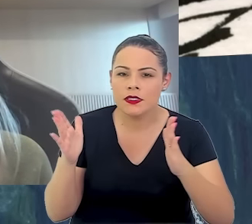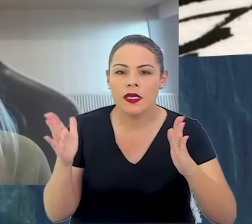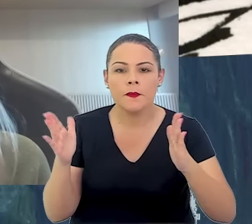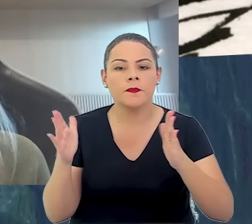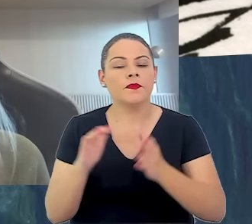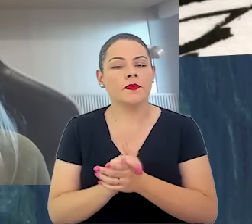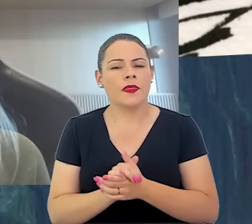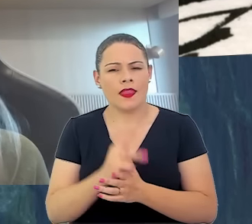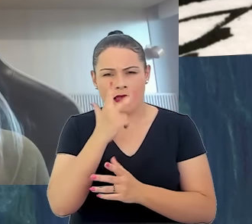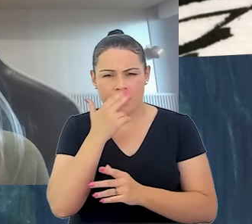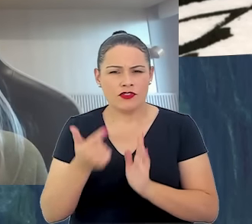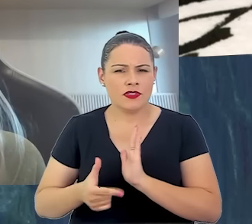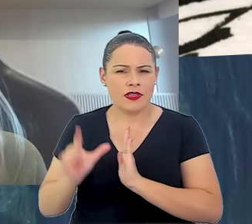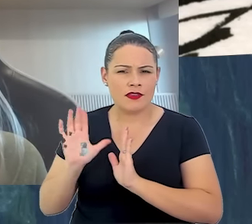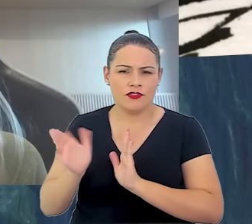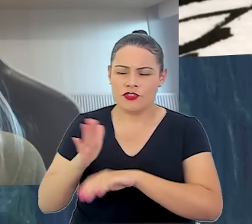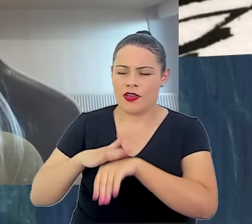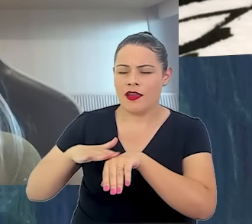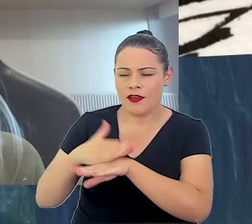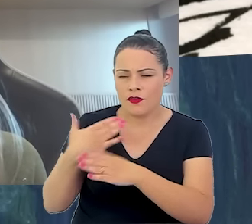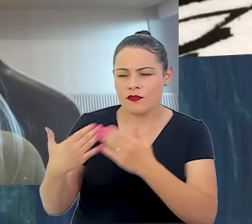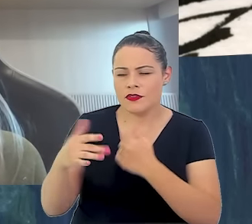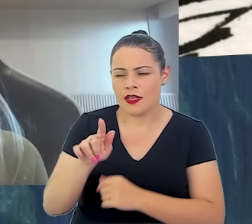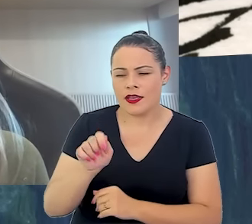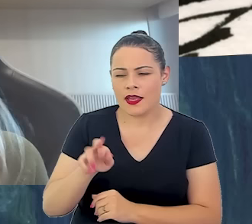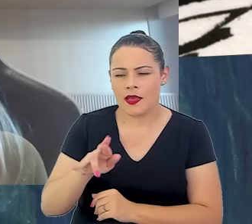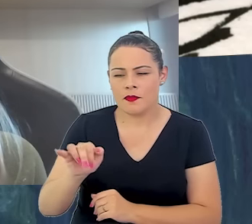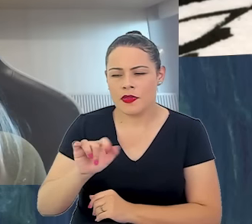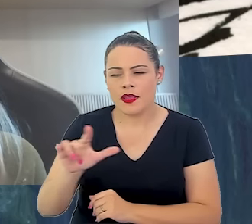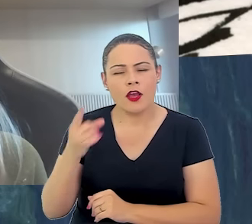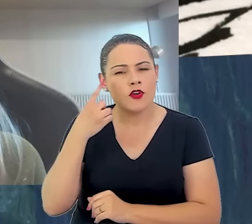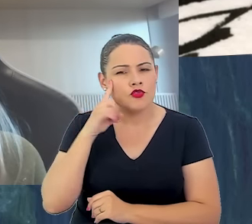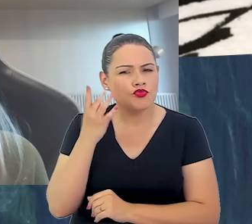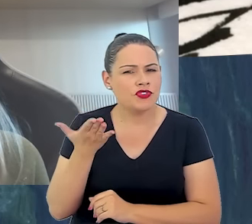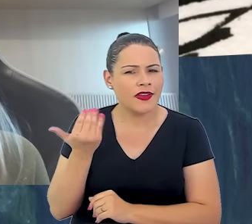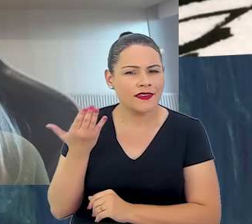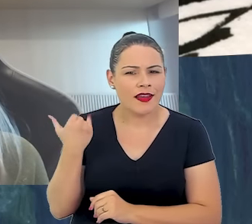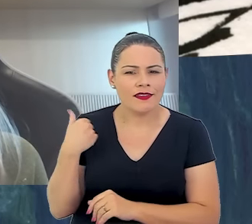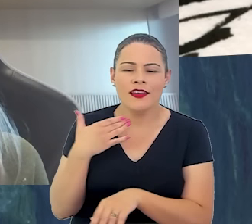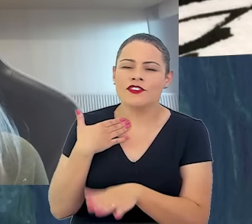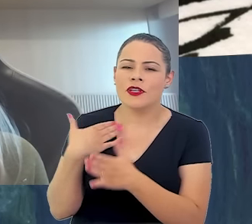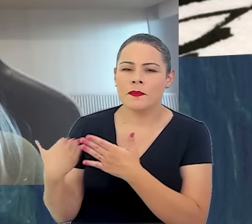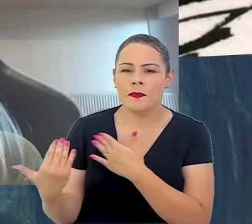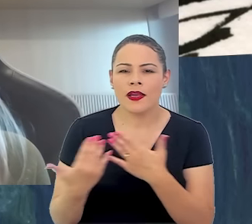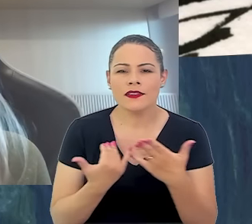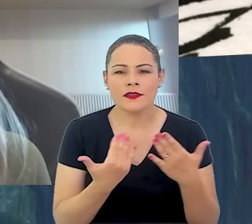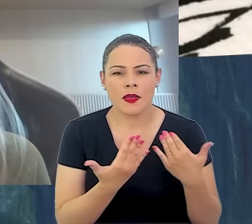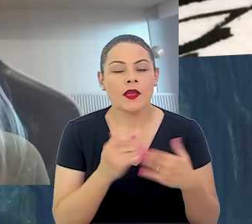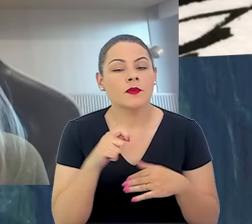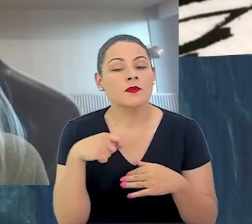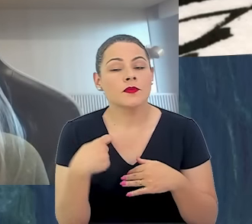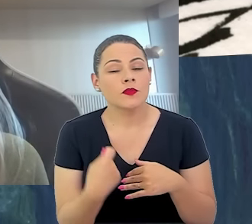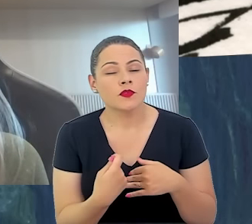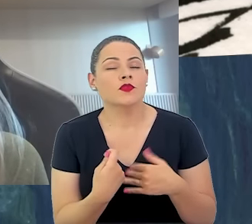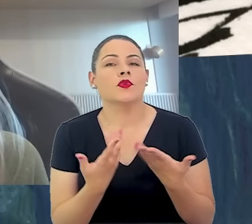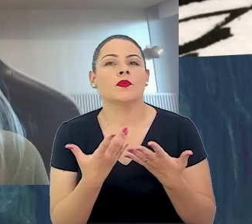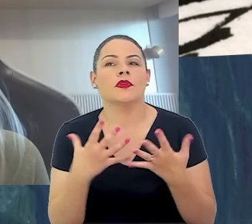eu acho que a gente conversava né Gabriel eh alguns dias atrás eh justamente sobre